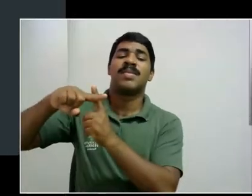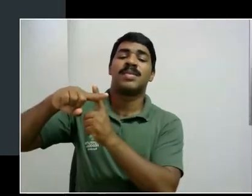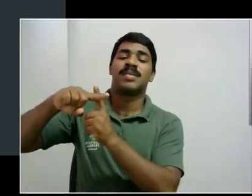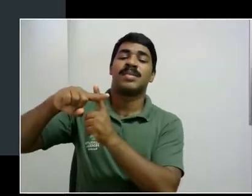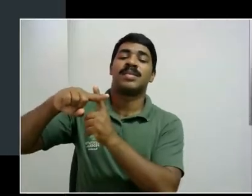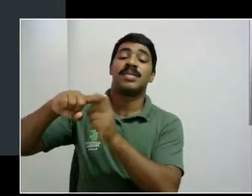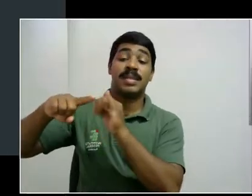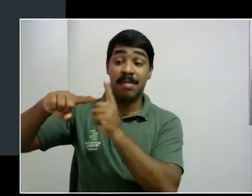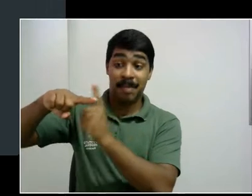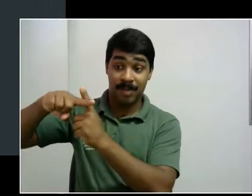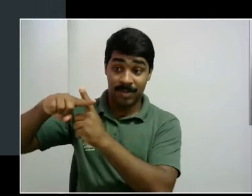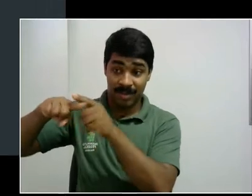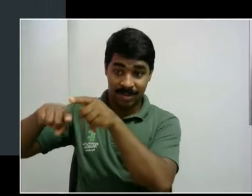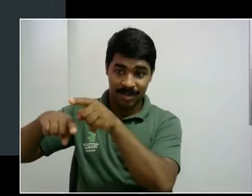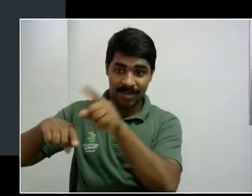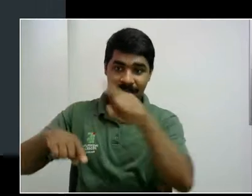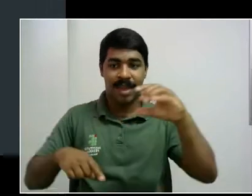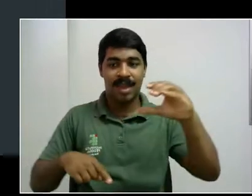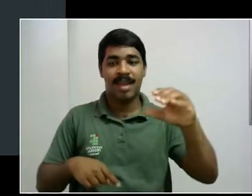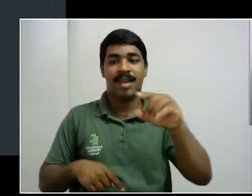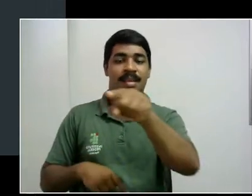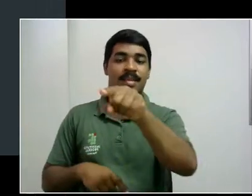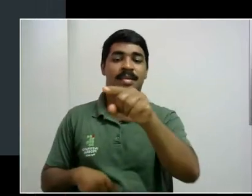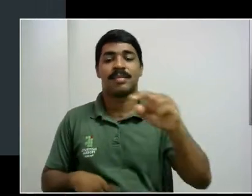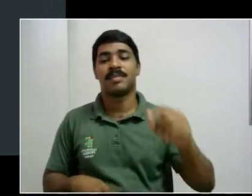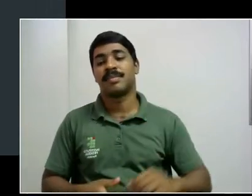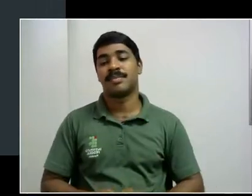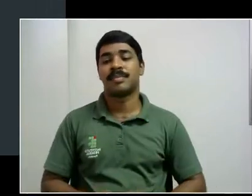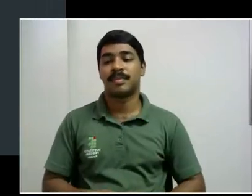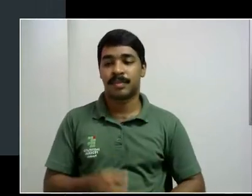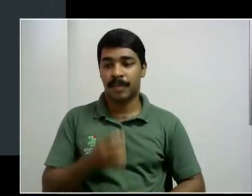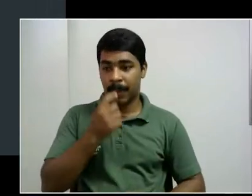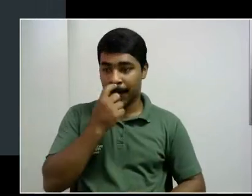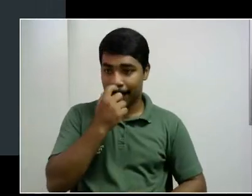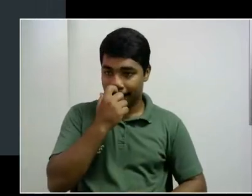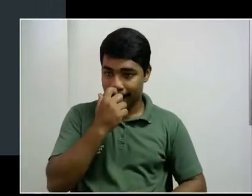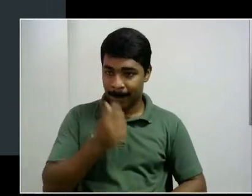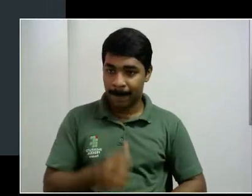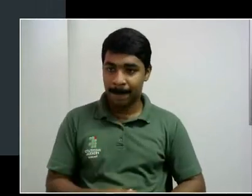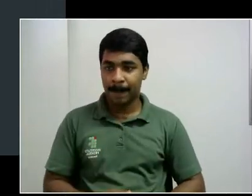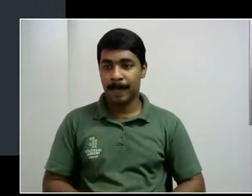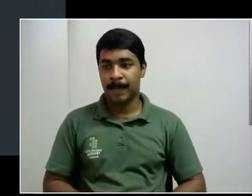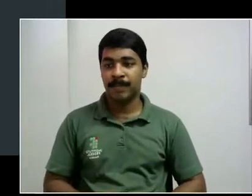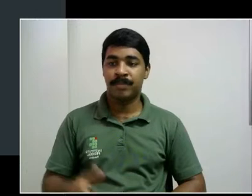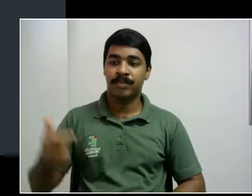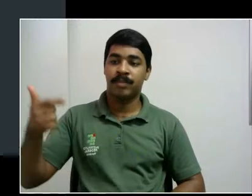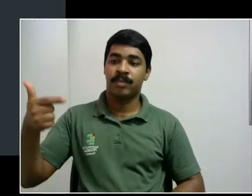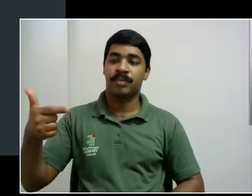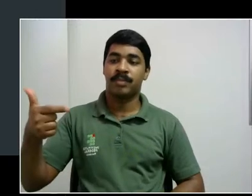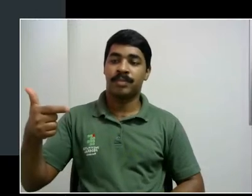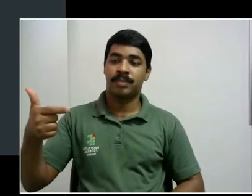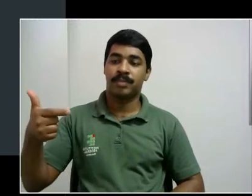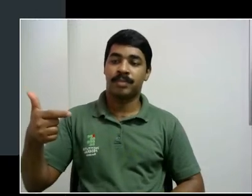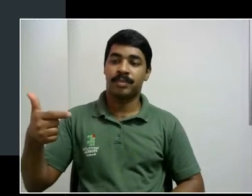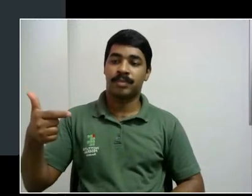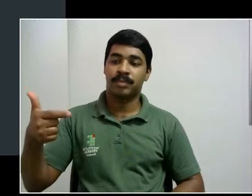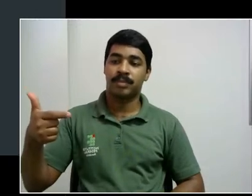ela é crescente. Então, primeiro é crescente. Tá? Ó, agora aqui deu uma invertida na ordem,